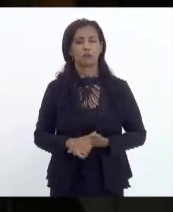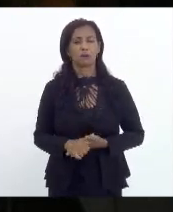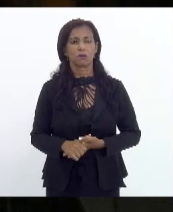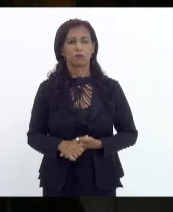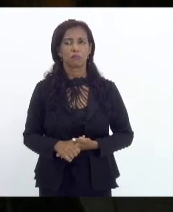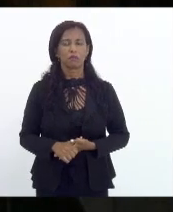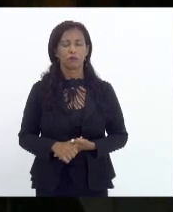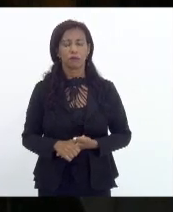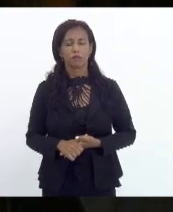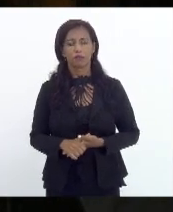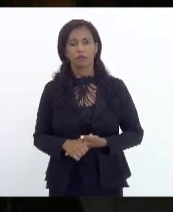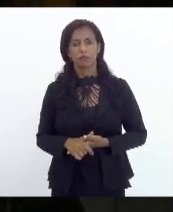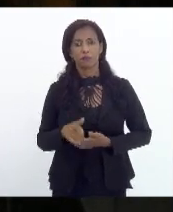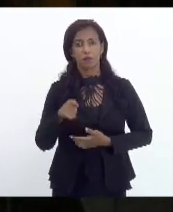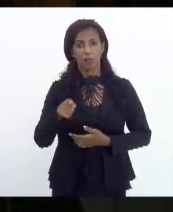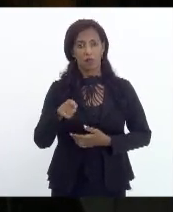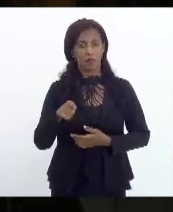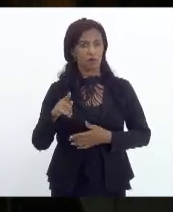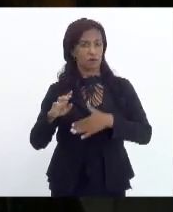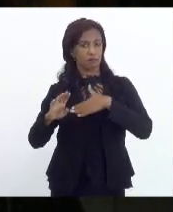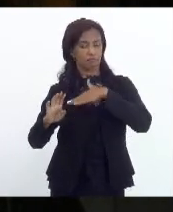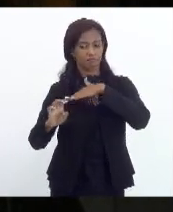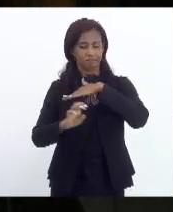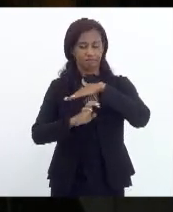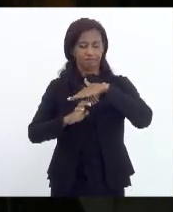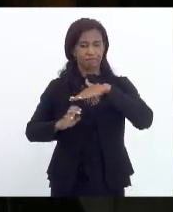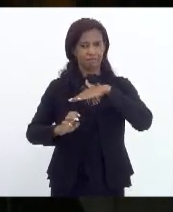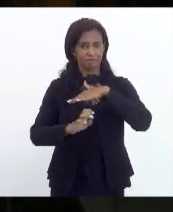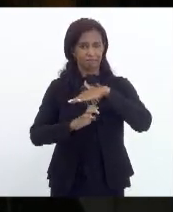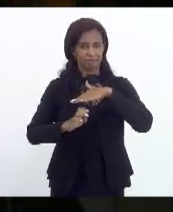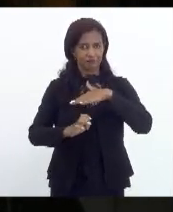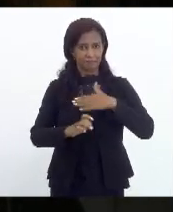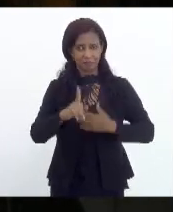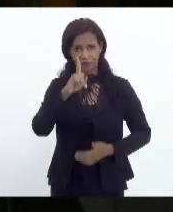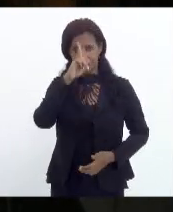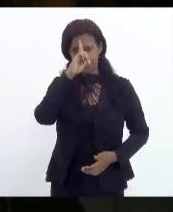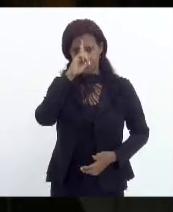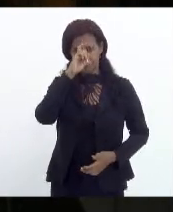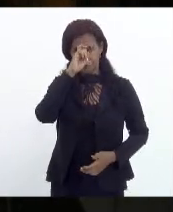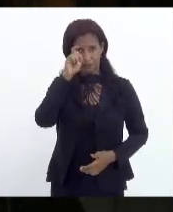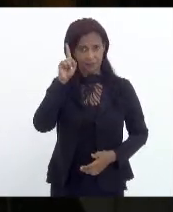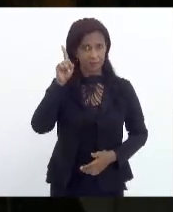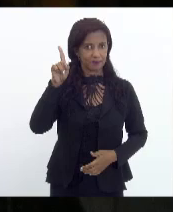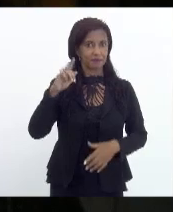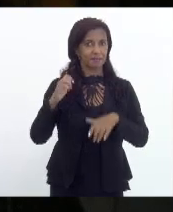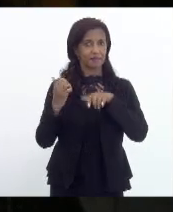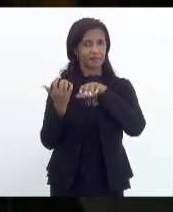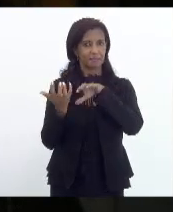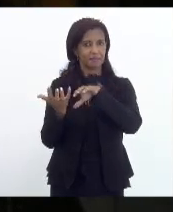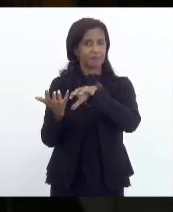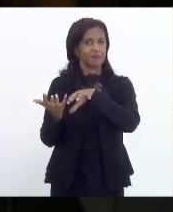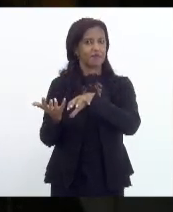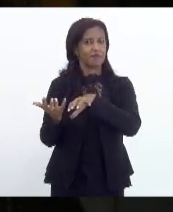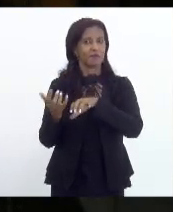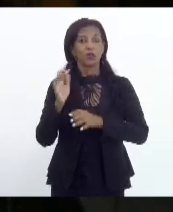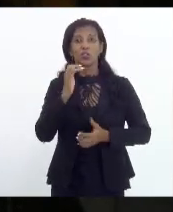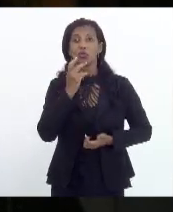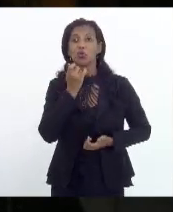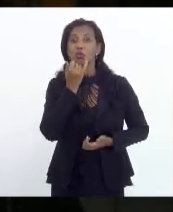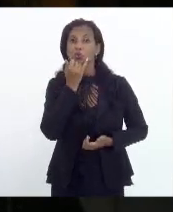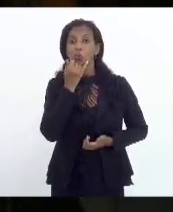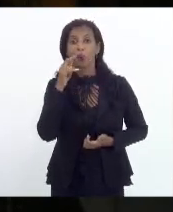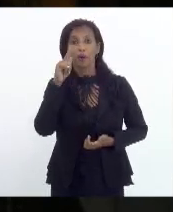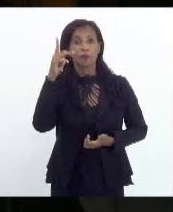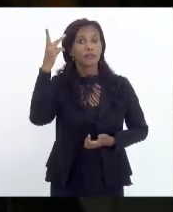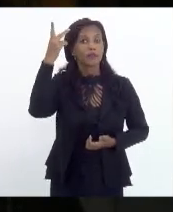e a Elsa empresa hospitalar em Brasília em Brasília não em